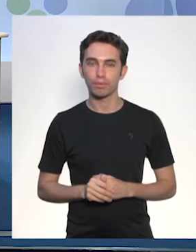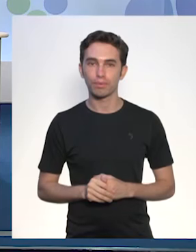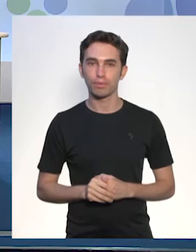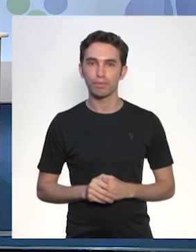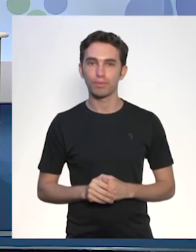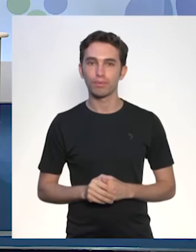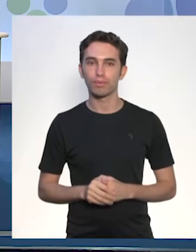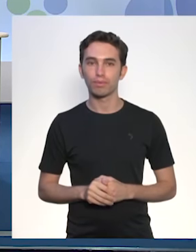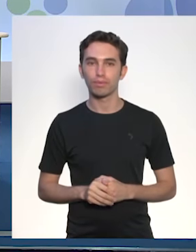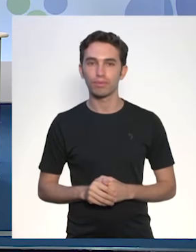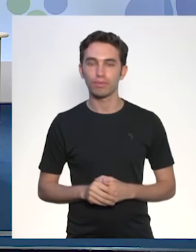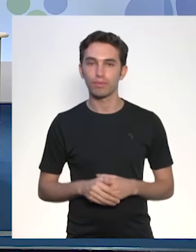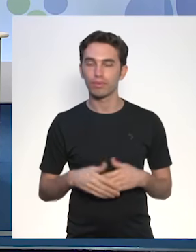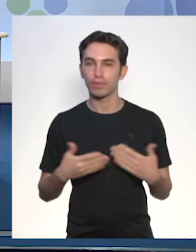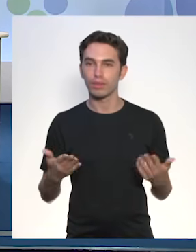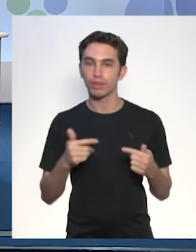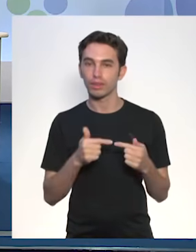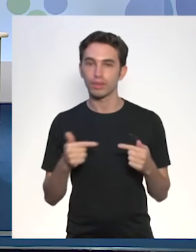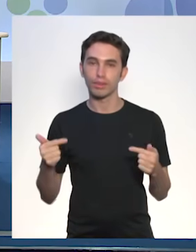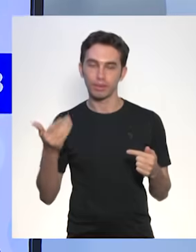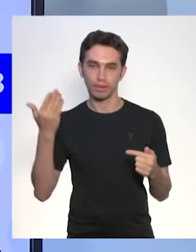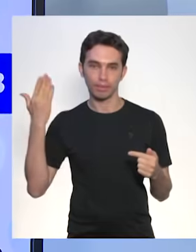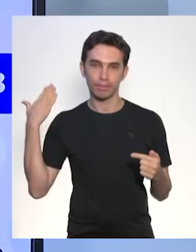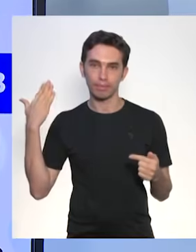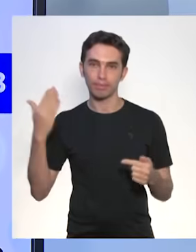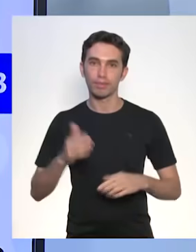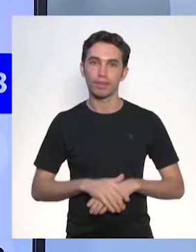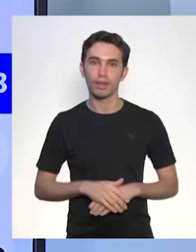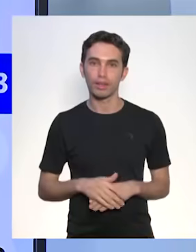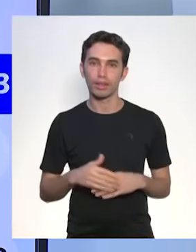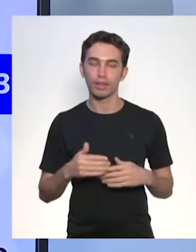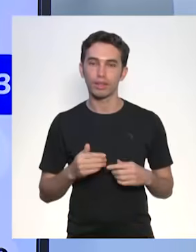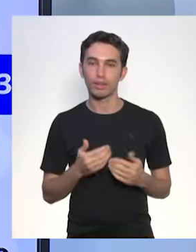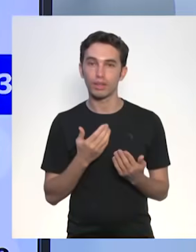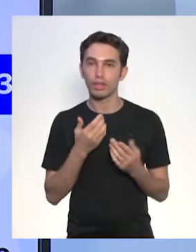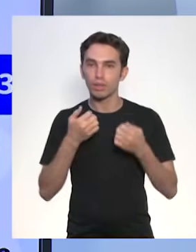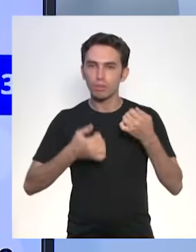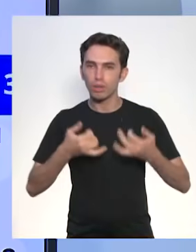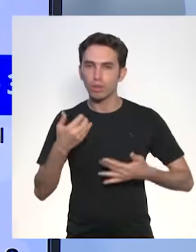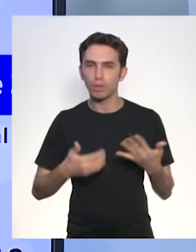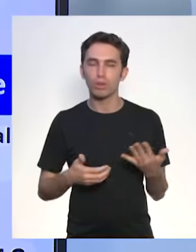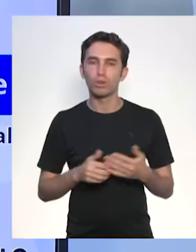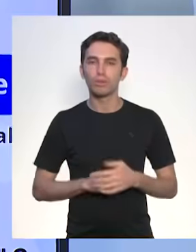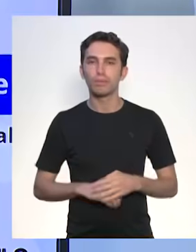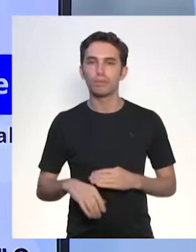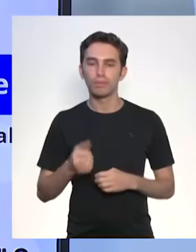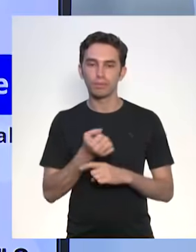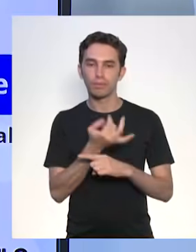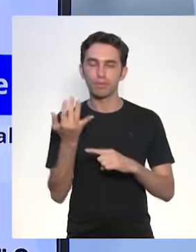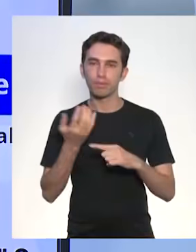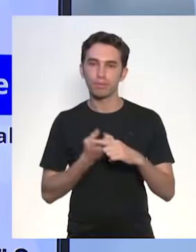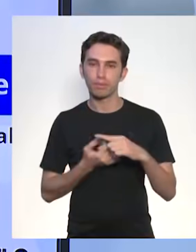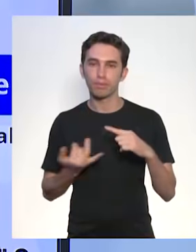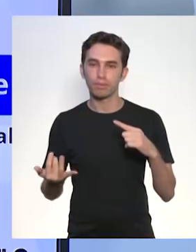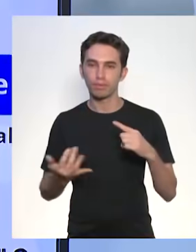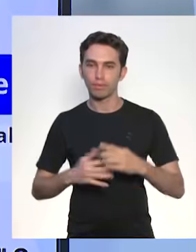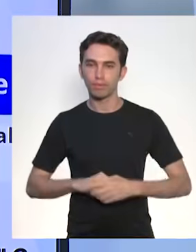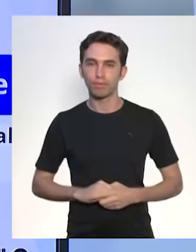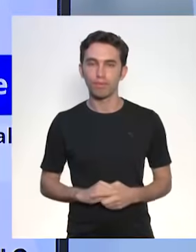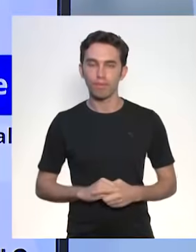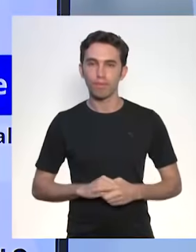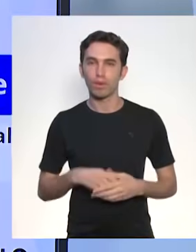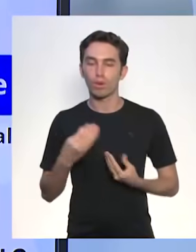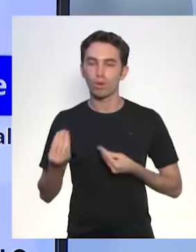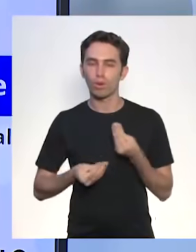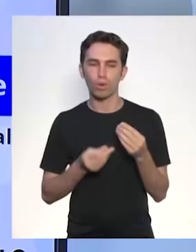aí. Na semana passada, né, a gente passou a semana toda falando sobre frações. A gente aprendeu aí como ler